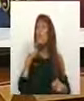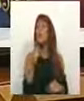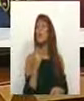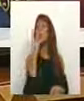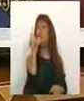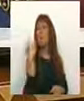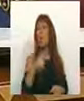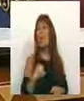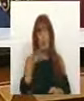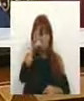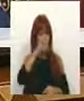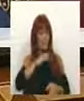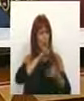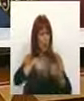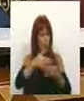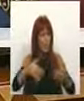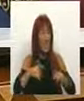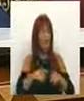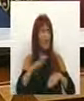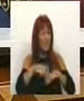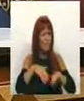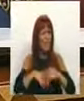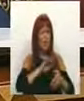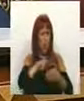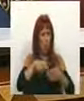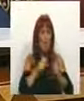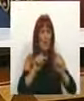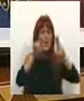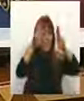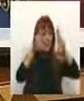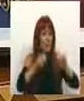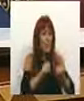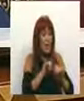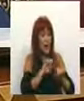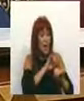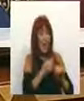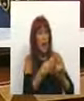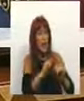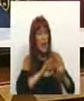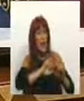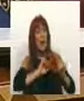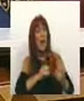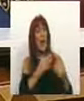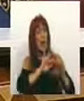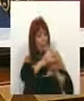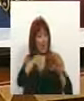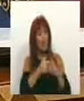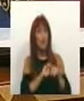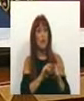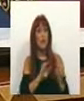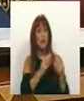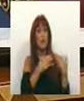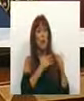si. Primeiro, tem o governo um plano para efetivar um programa de descontaminação abrangente e responsável e respectivos